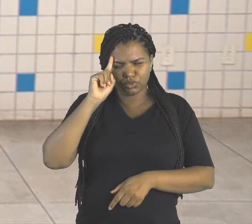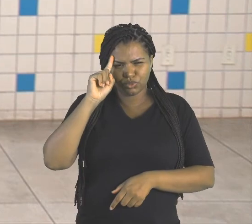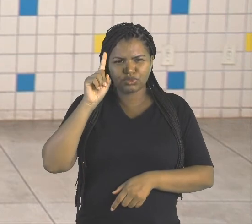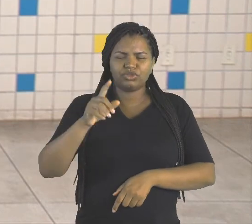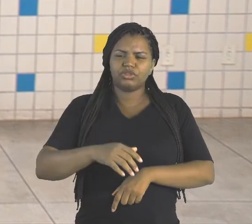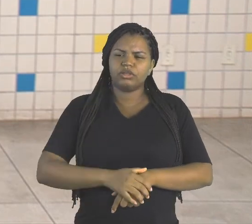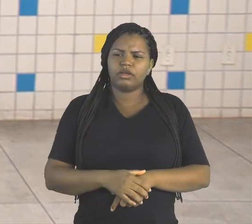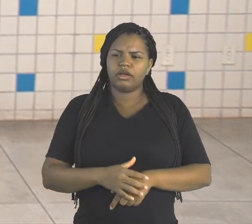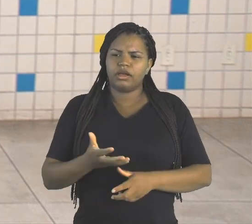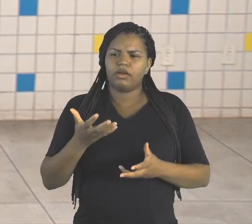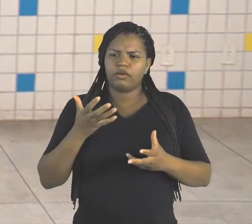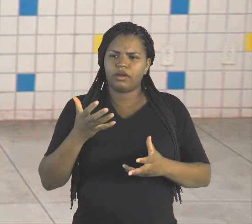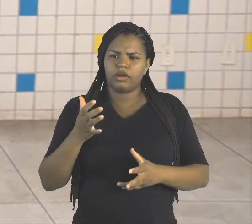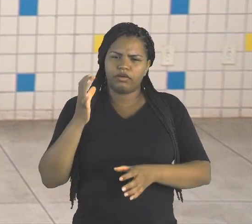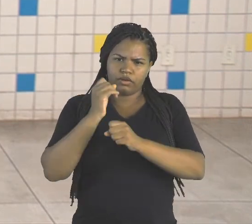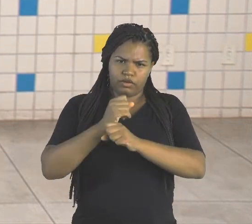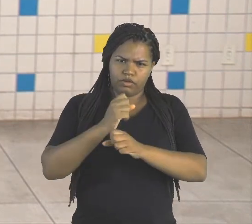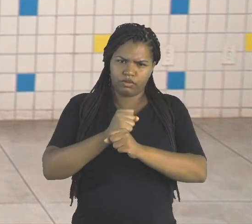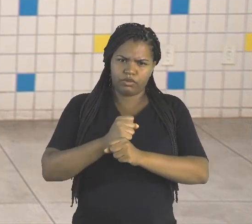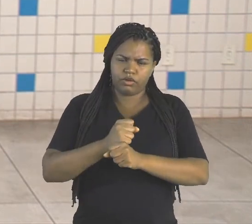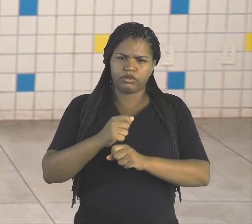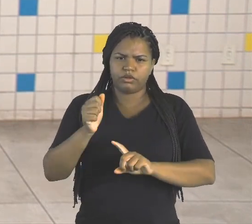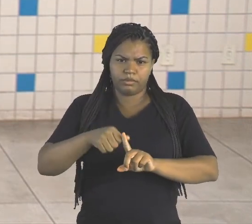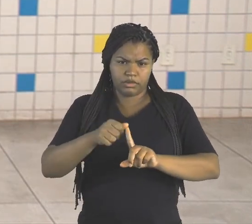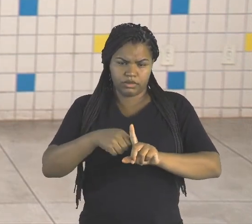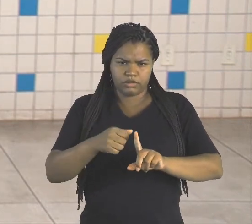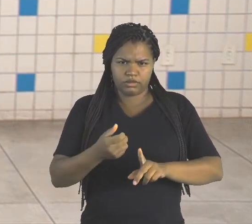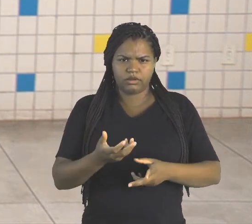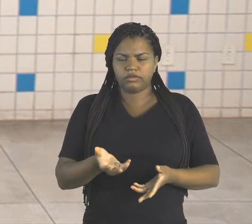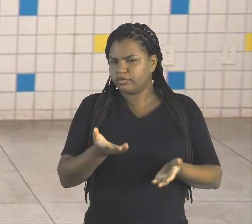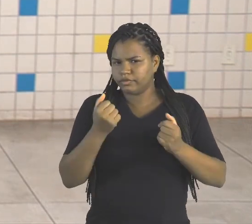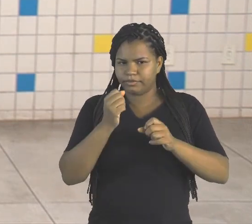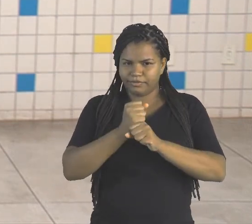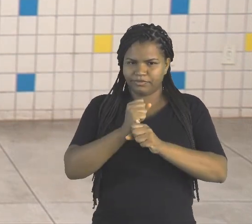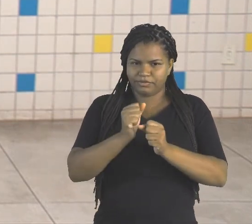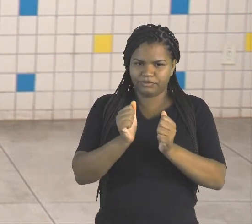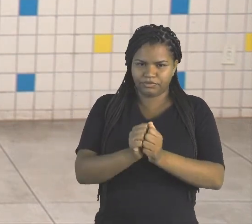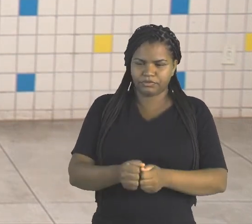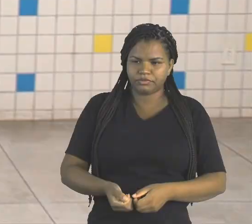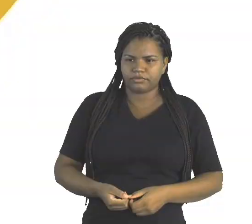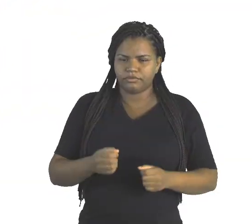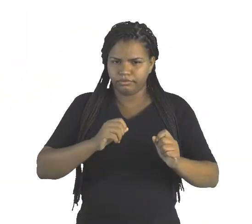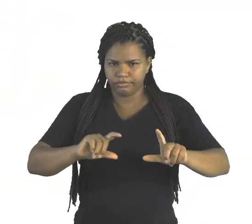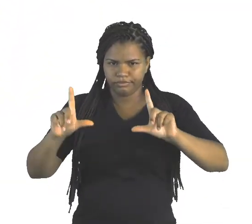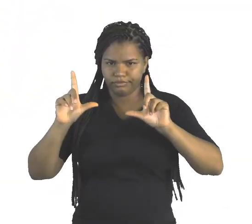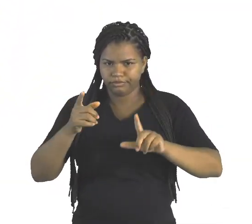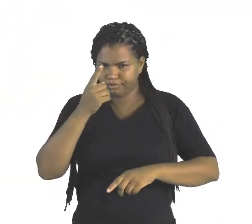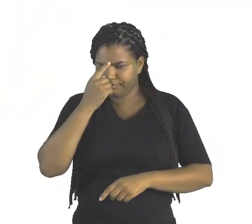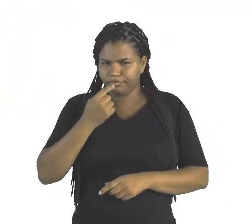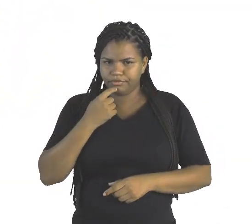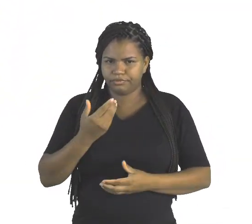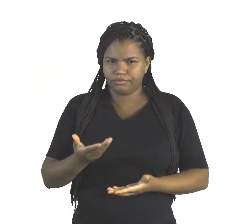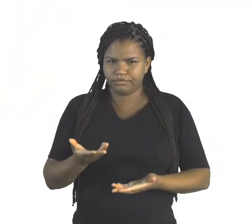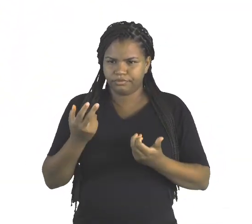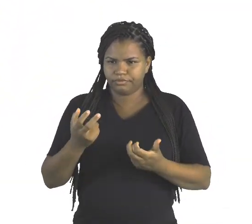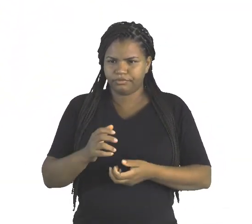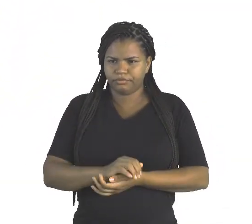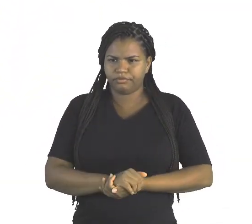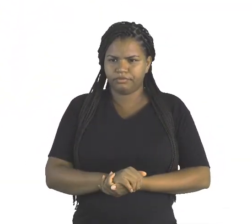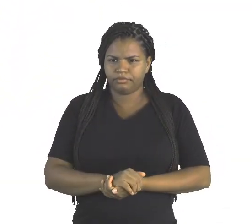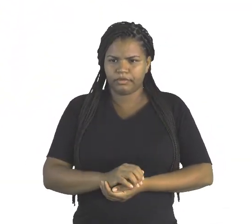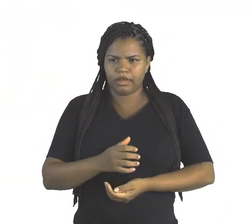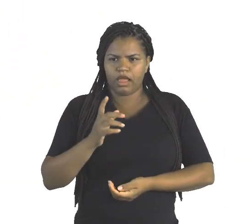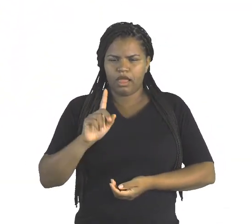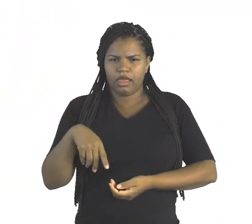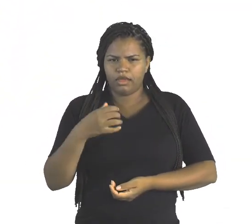quilowatts-hora mensais. Vamos calcular juntos? Venham comigo. Então vamos lá, observem aí na tela de vocês. Nós já sabemos que são 6